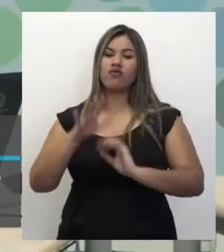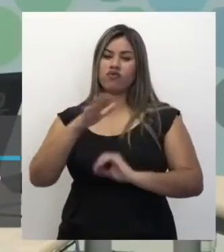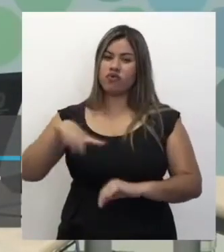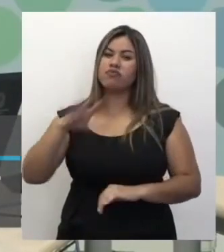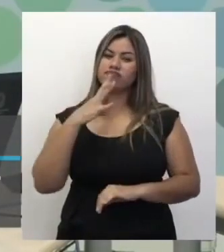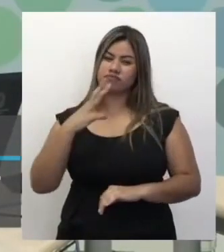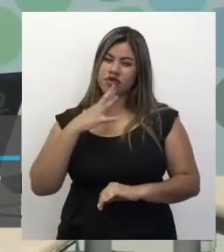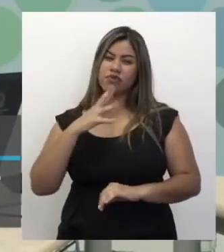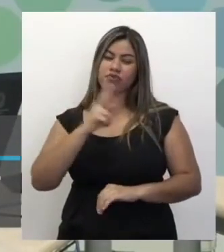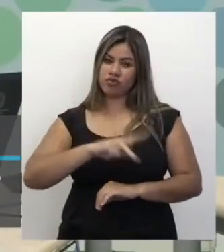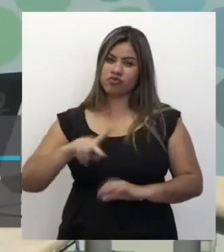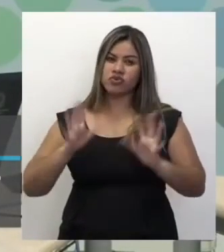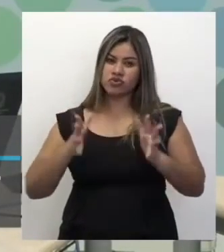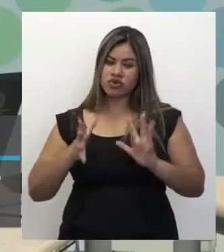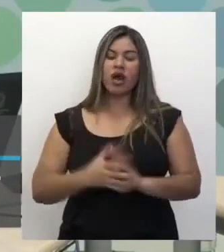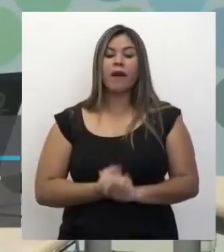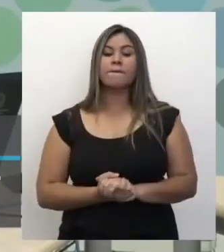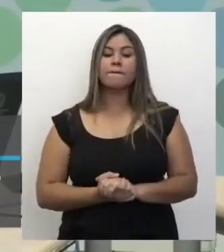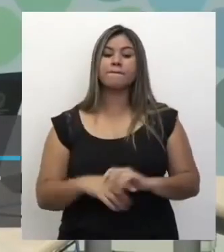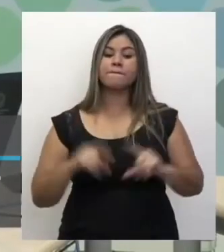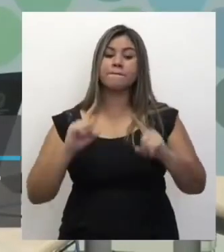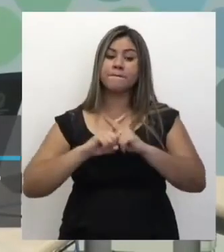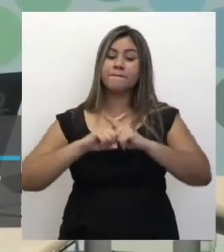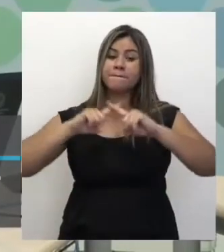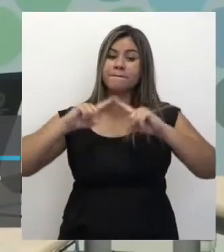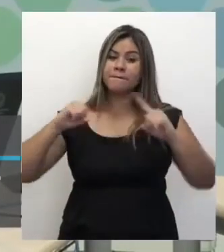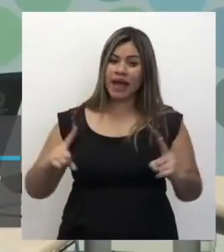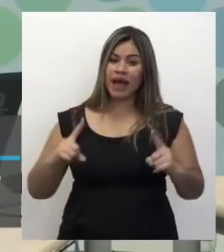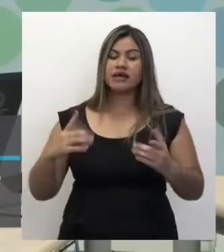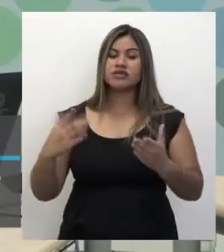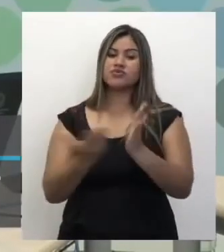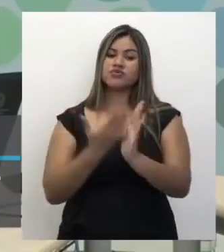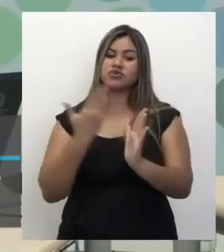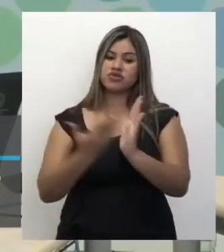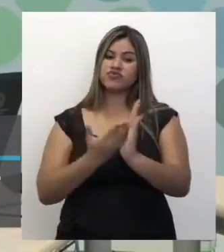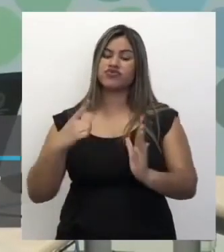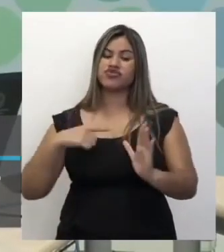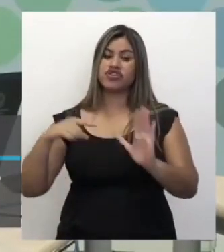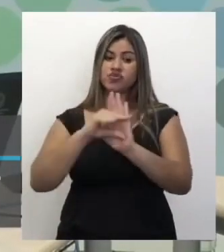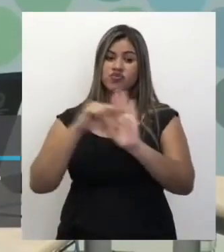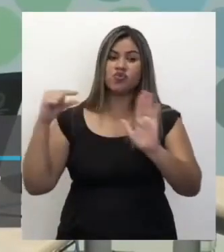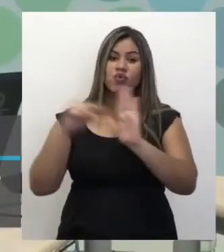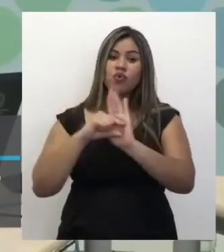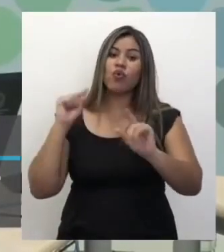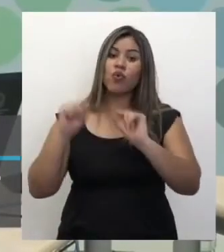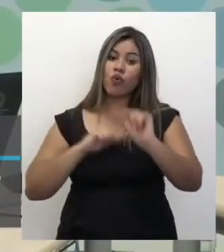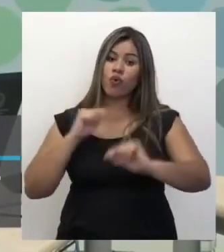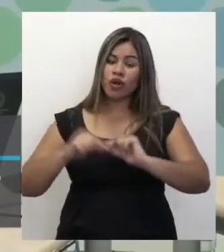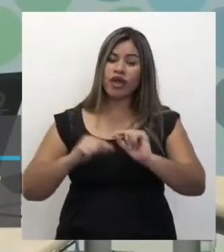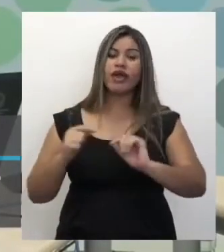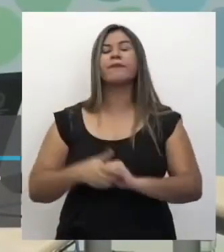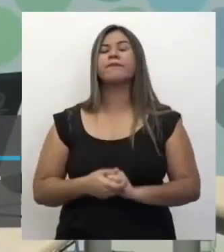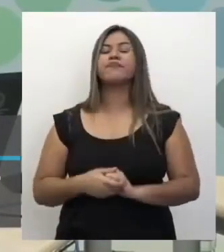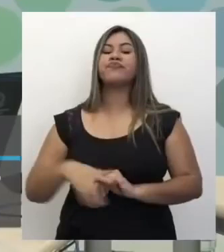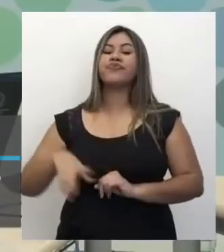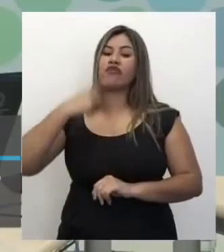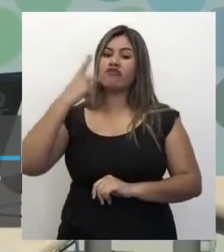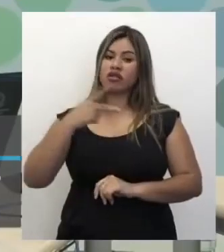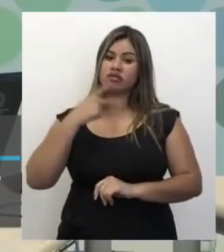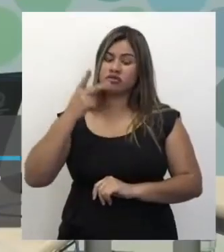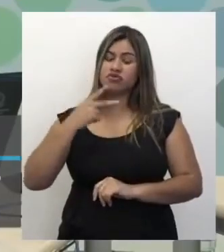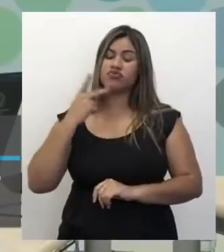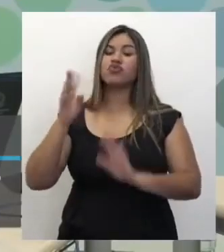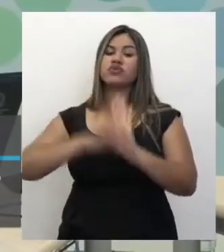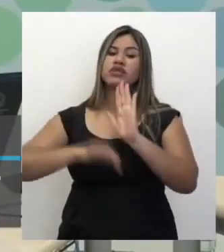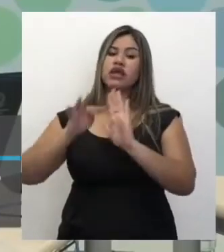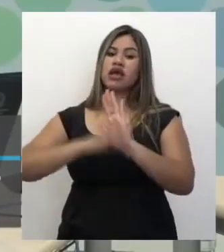lido esse livro, mas em algum momento, em algum livro, tinha um trecho, até falando sobre texto